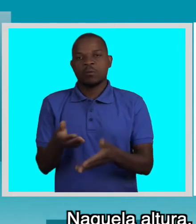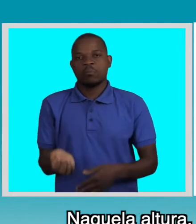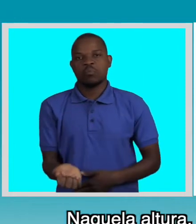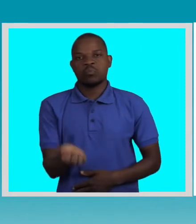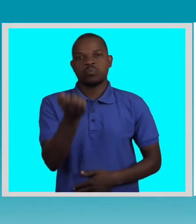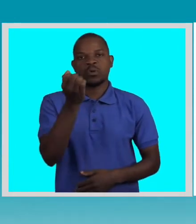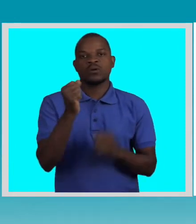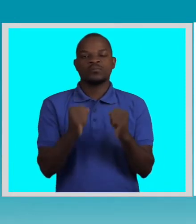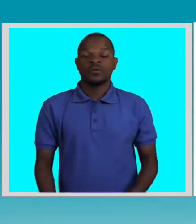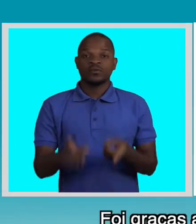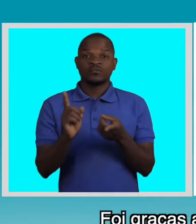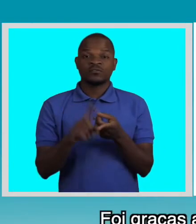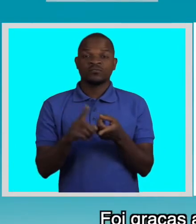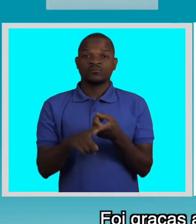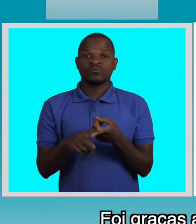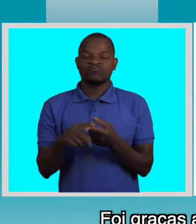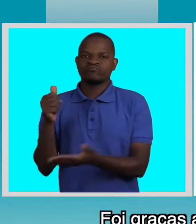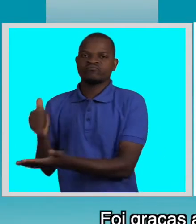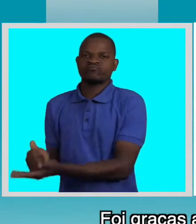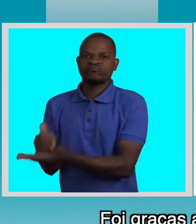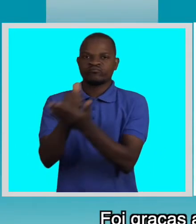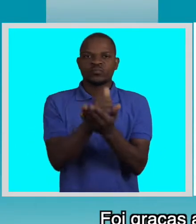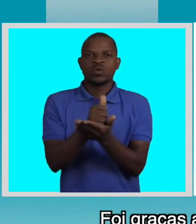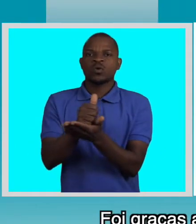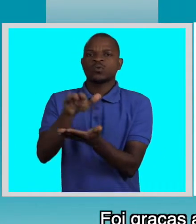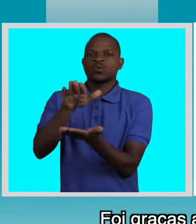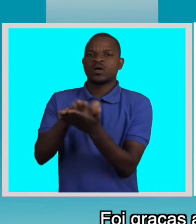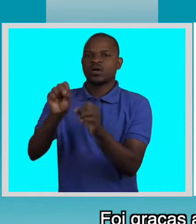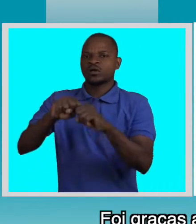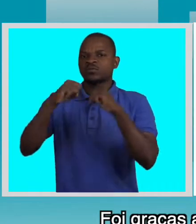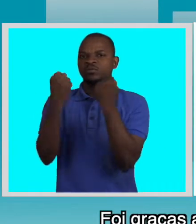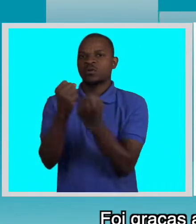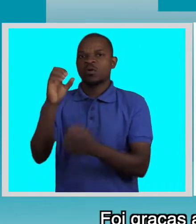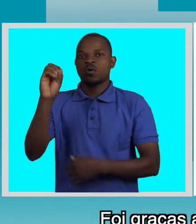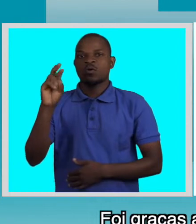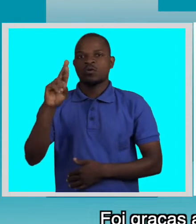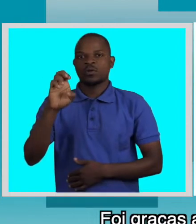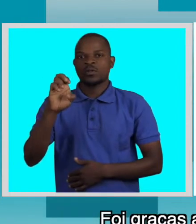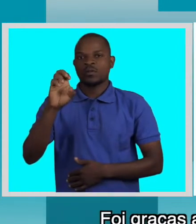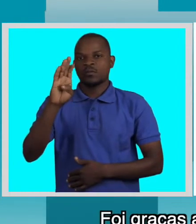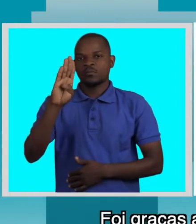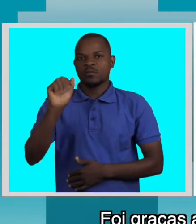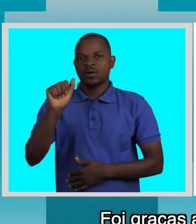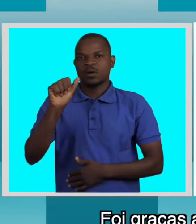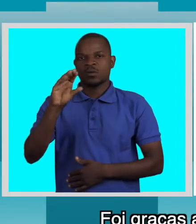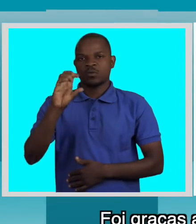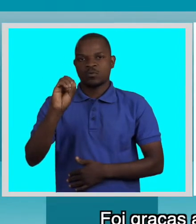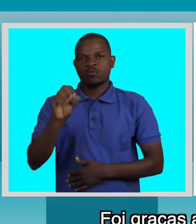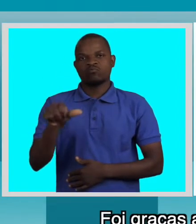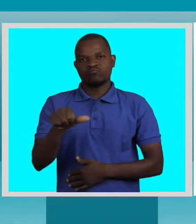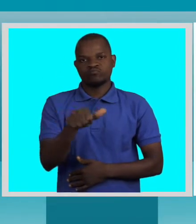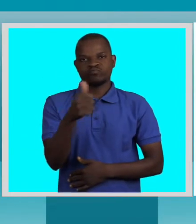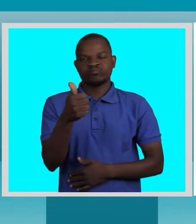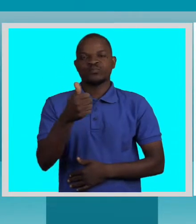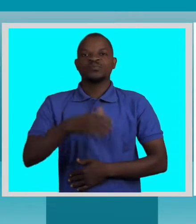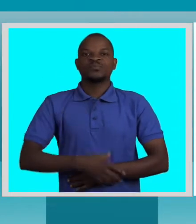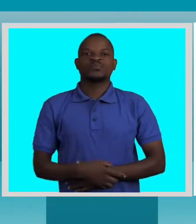então cresci assim mesmo. Foi graças ao apoio da Oriba.com que Luís melhorou a sua forma física.